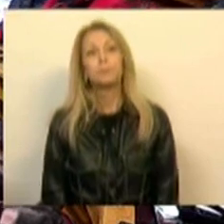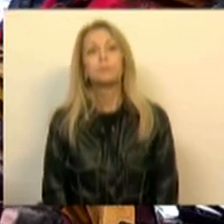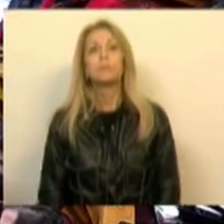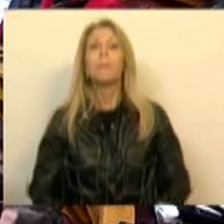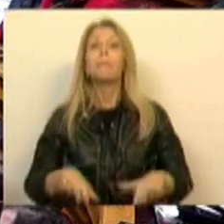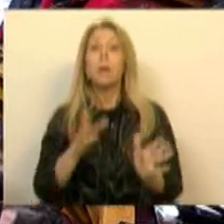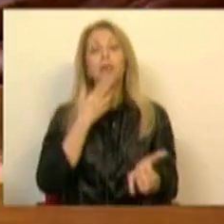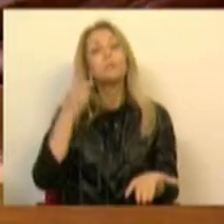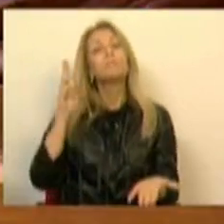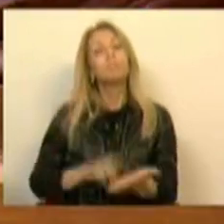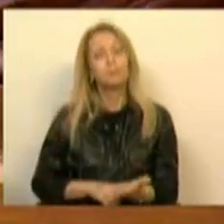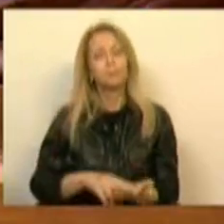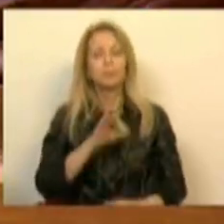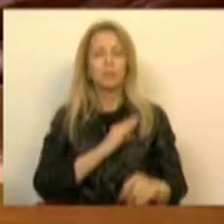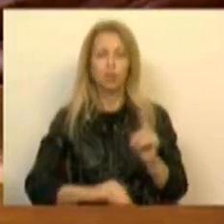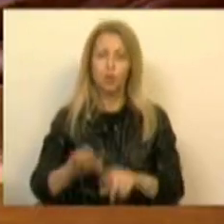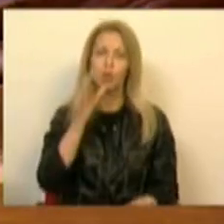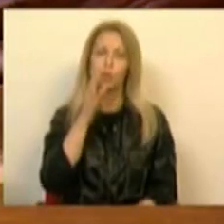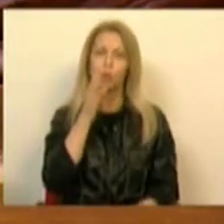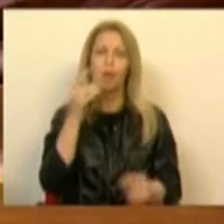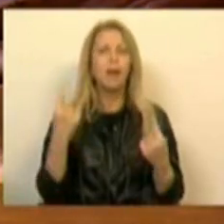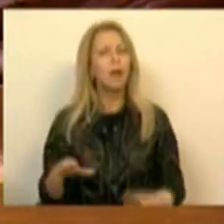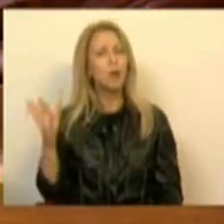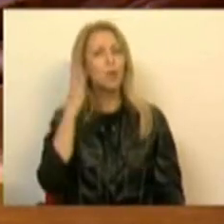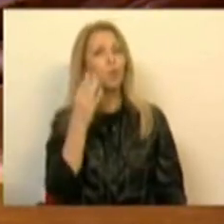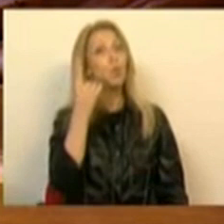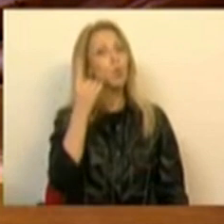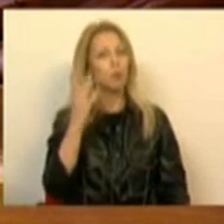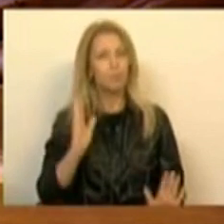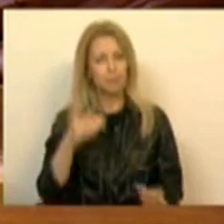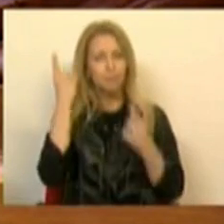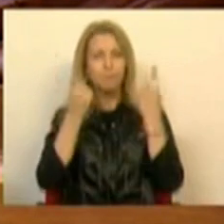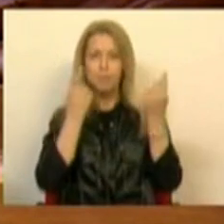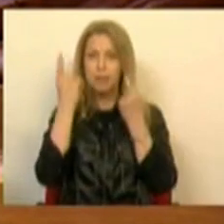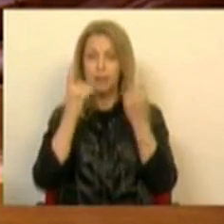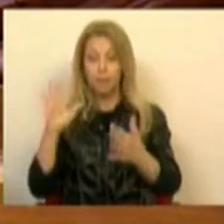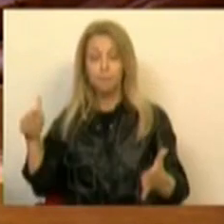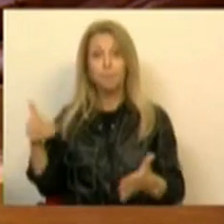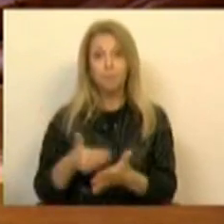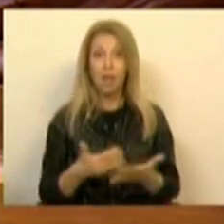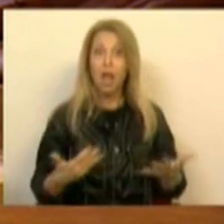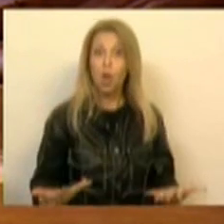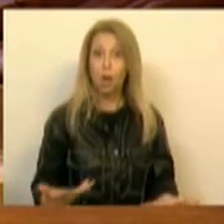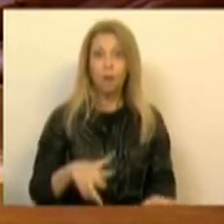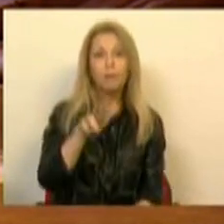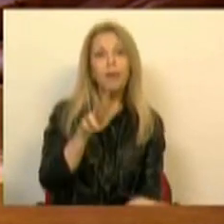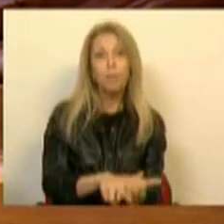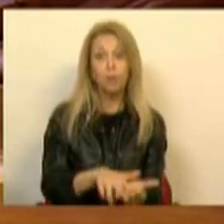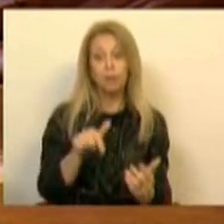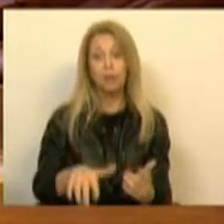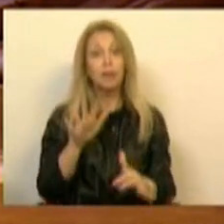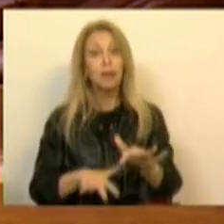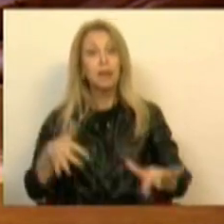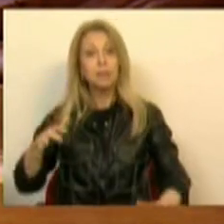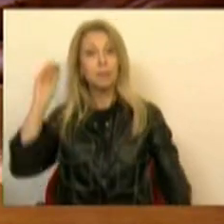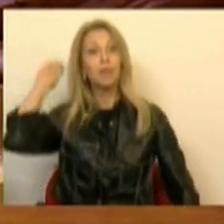Mas verdadeiramente, senhores deputados, há um número que é preciso ter em conta. Até agora foram aprovadas por esta